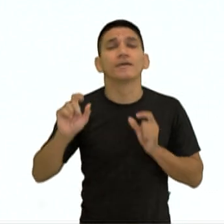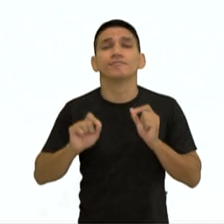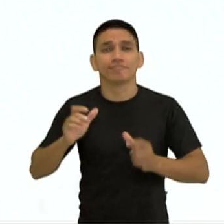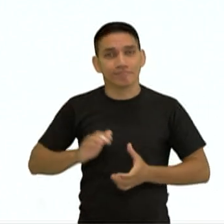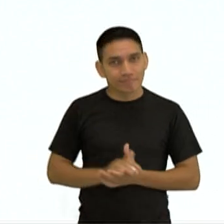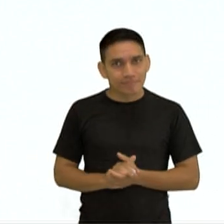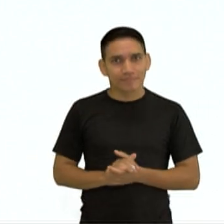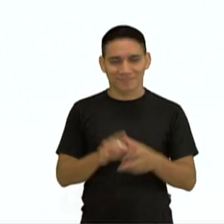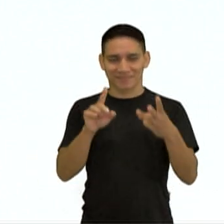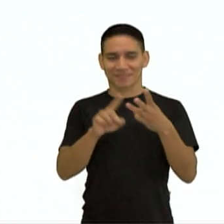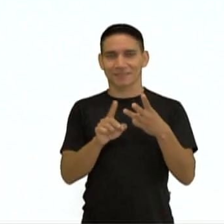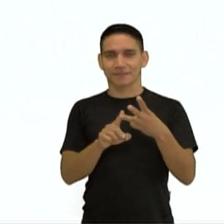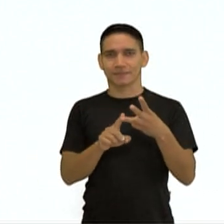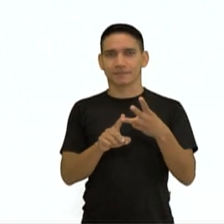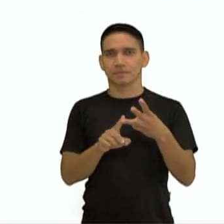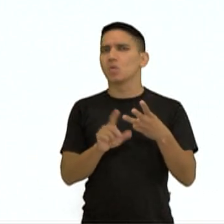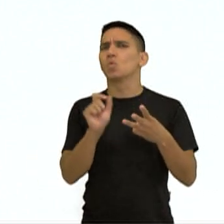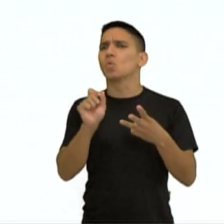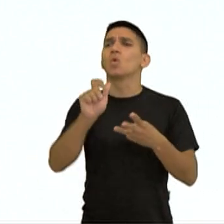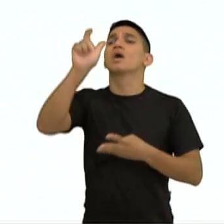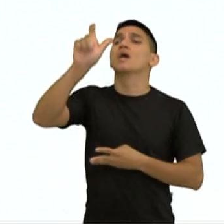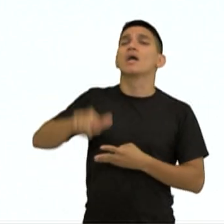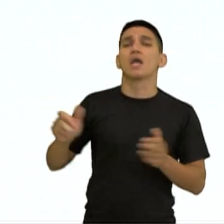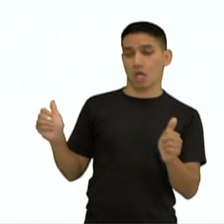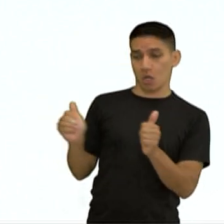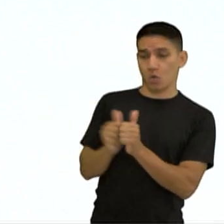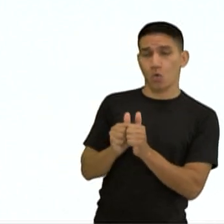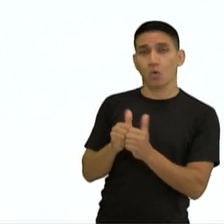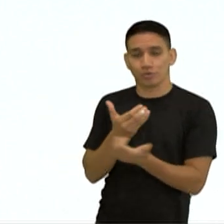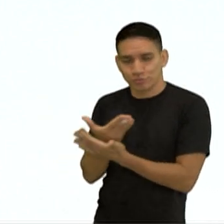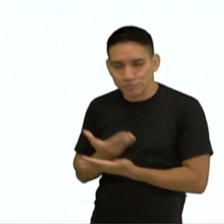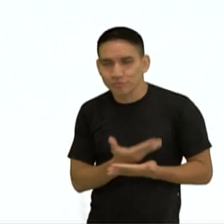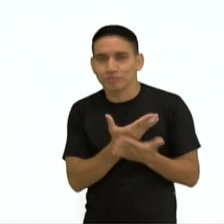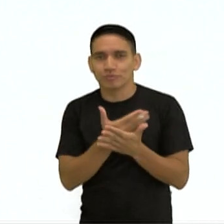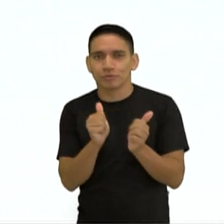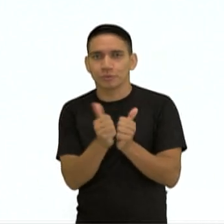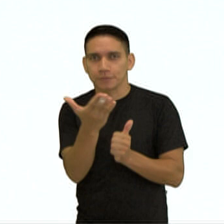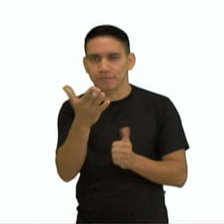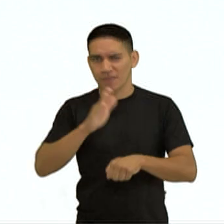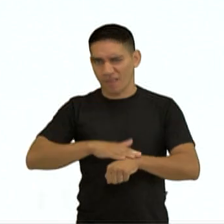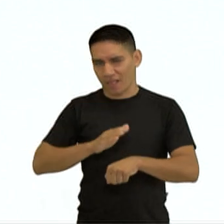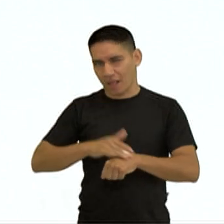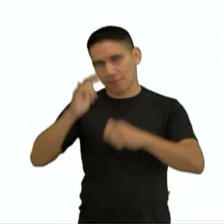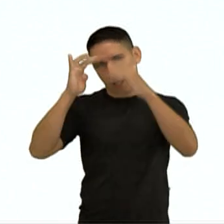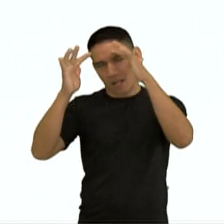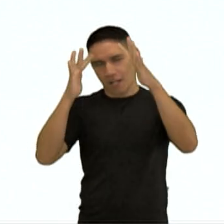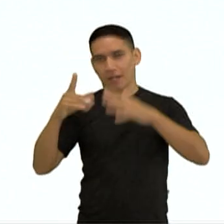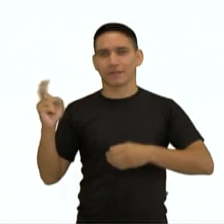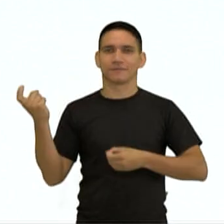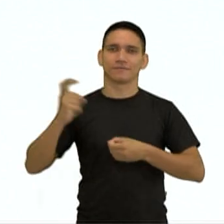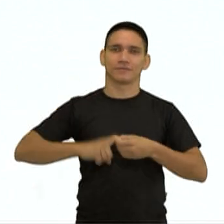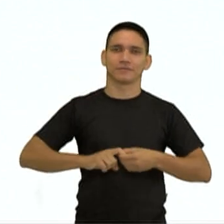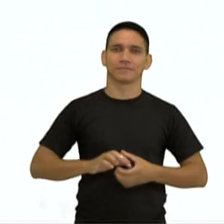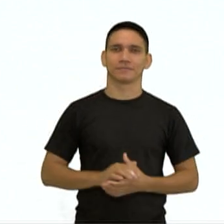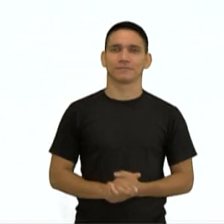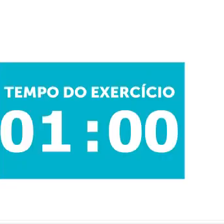E who is studying with you? Quem que está estudando com vocês? Vou dar um tempinho para vocês pensarem e a gente já